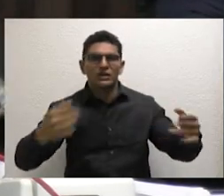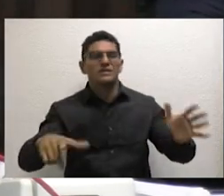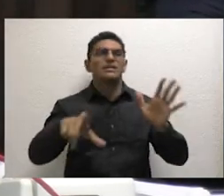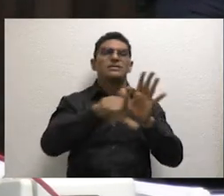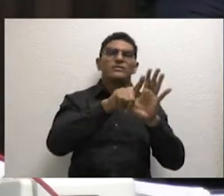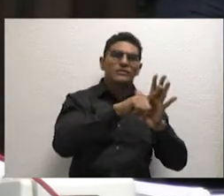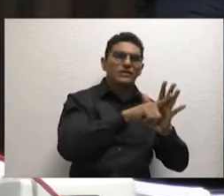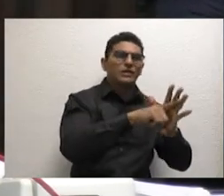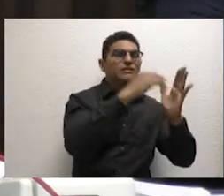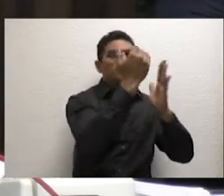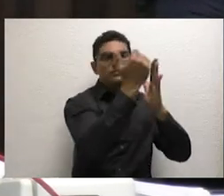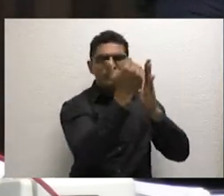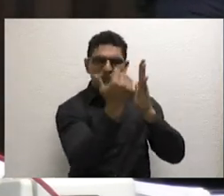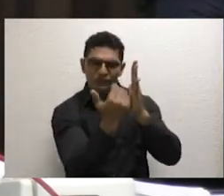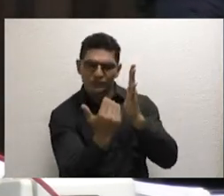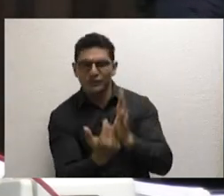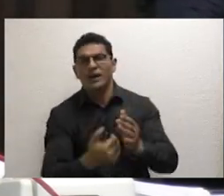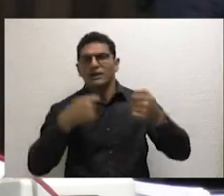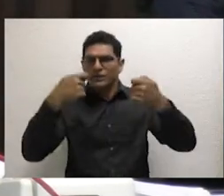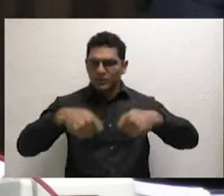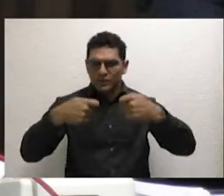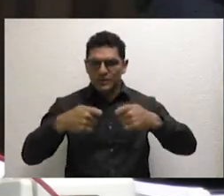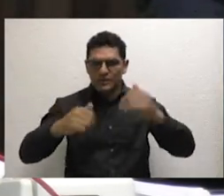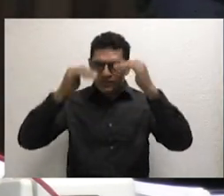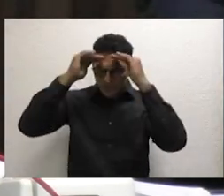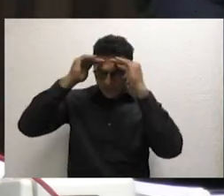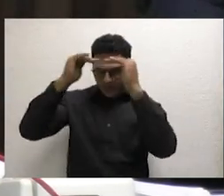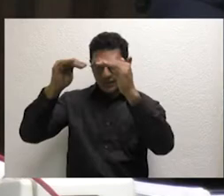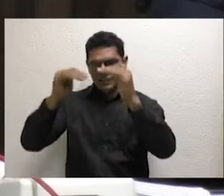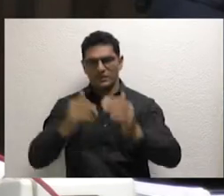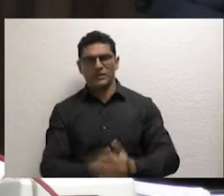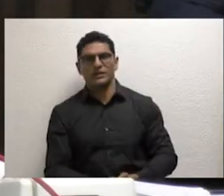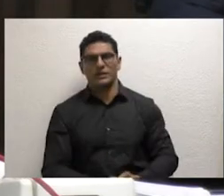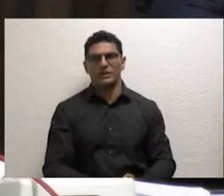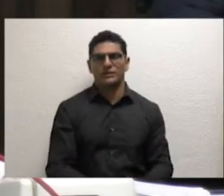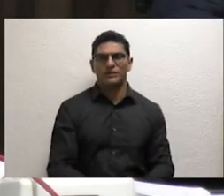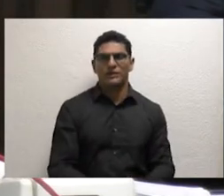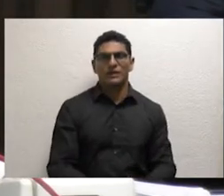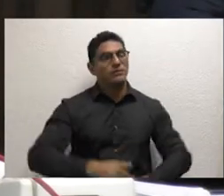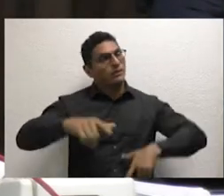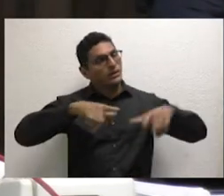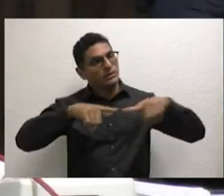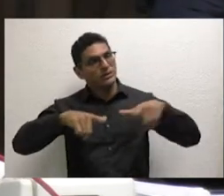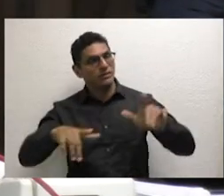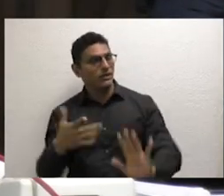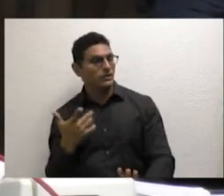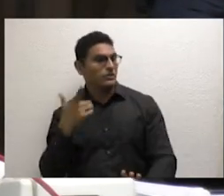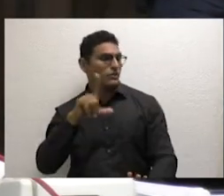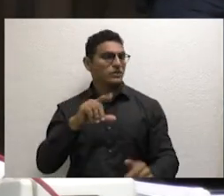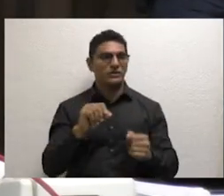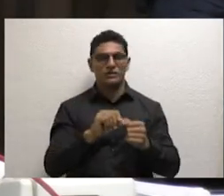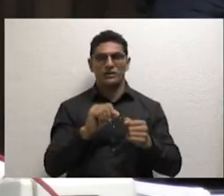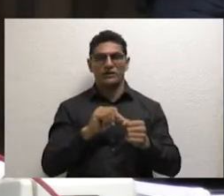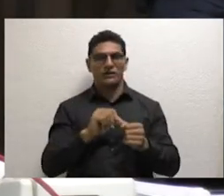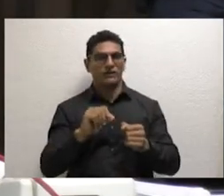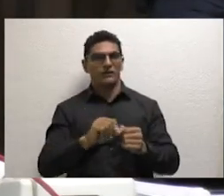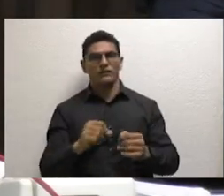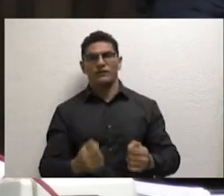e isso precisa ser respeitado principalmente para que os trabalhos sejam bem executados e tenham